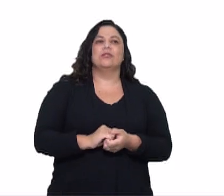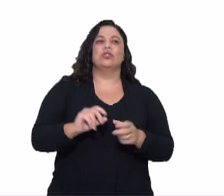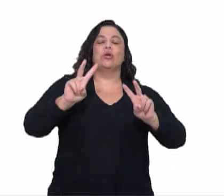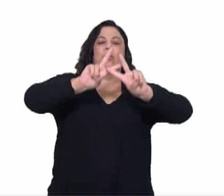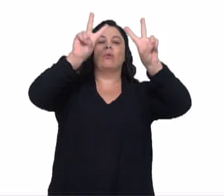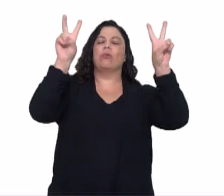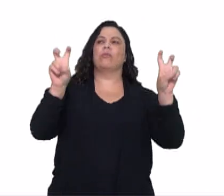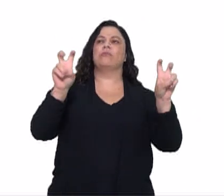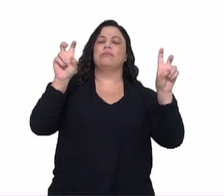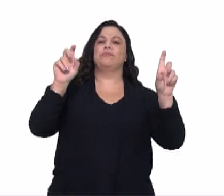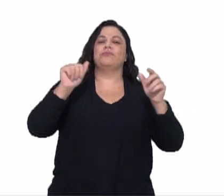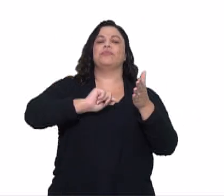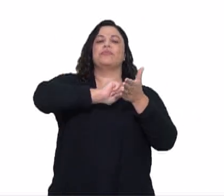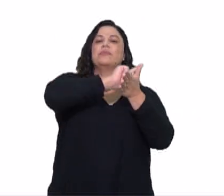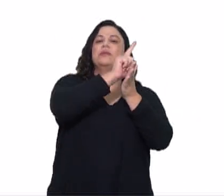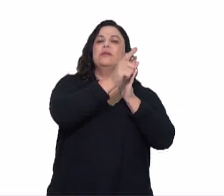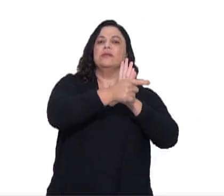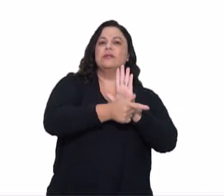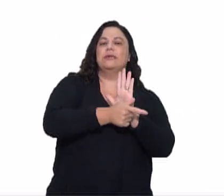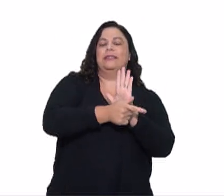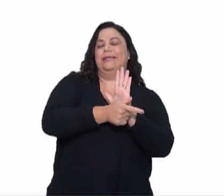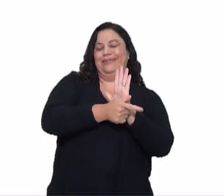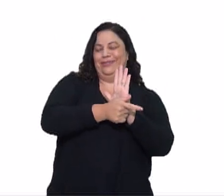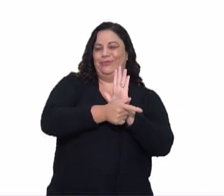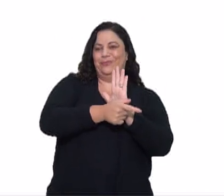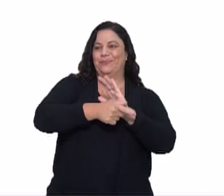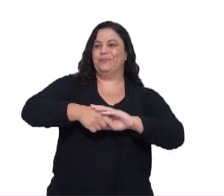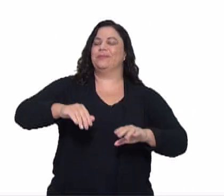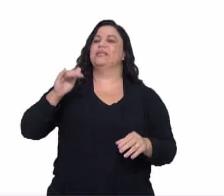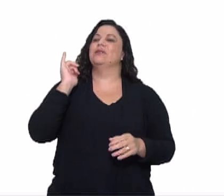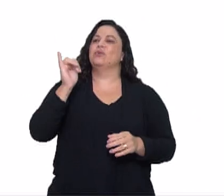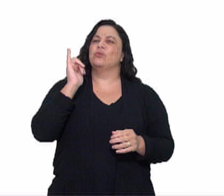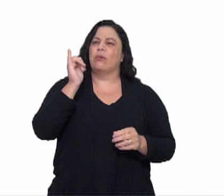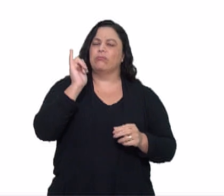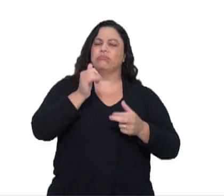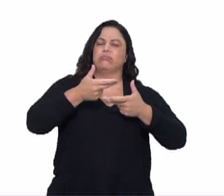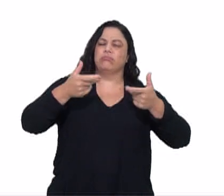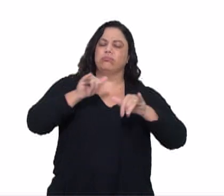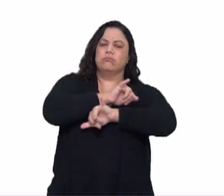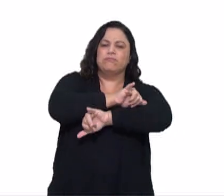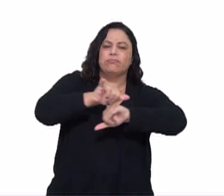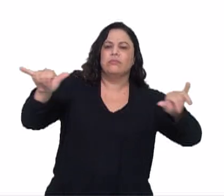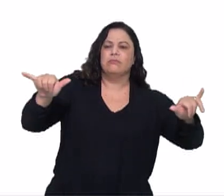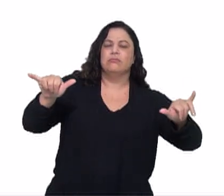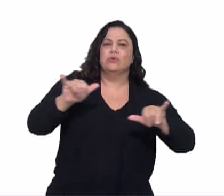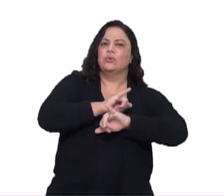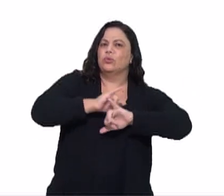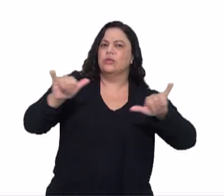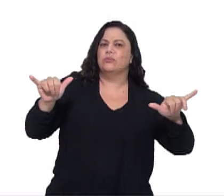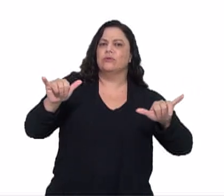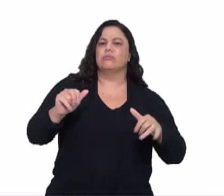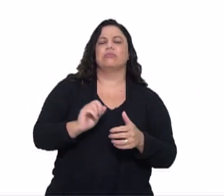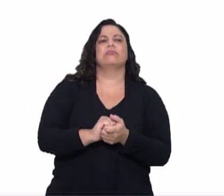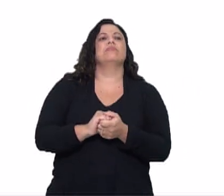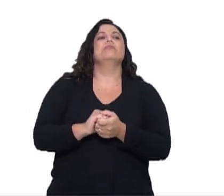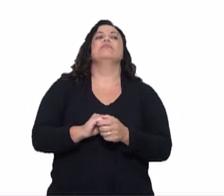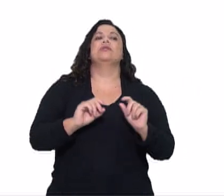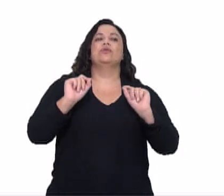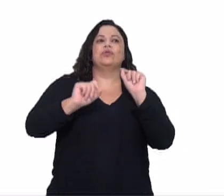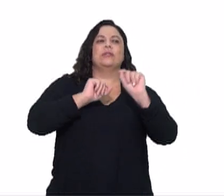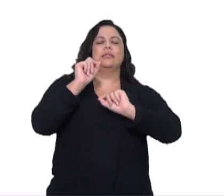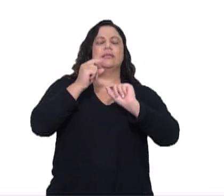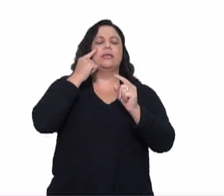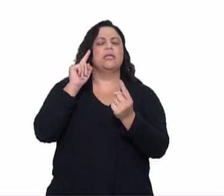sobre o gênero textual notícia. Então, nós vamos identificar elementos composicionais do gênero